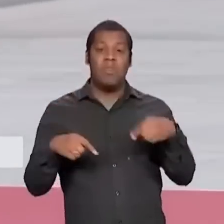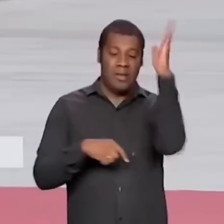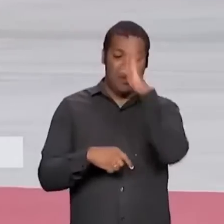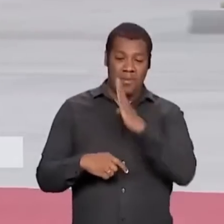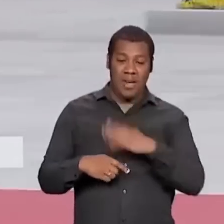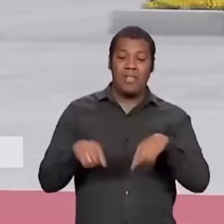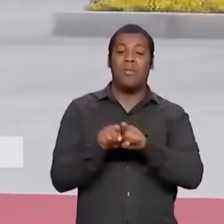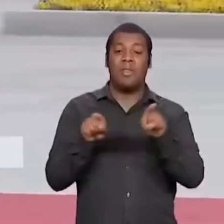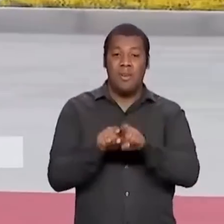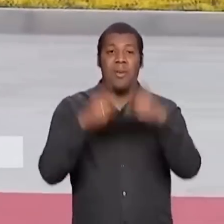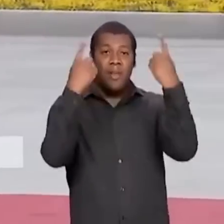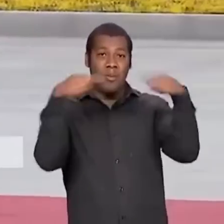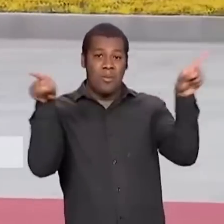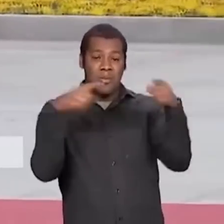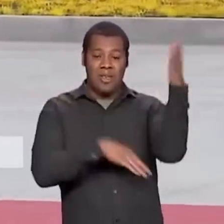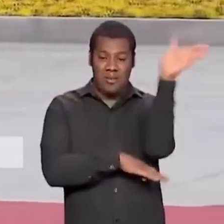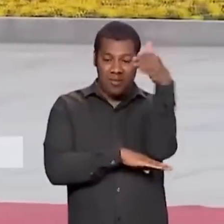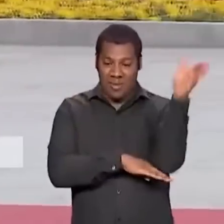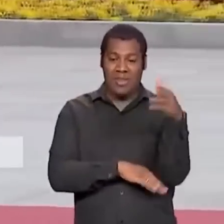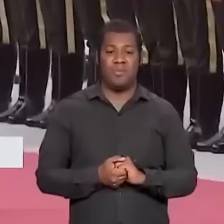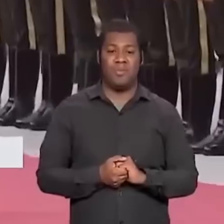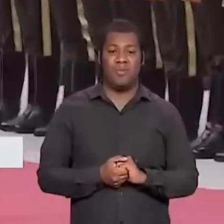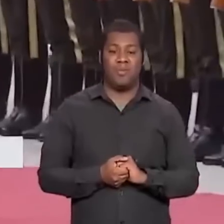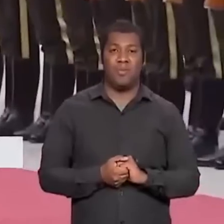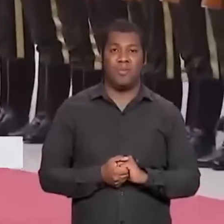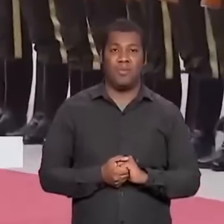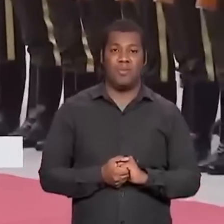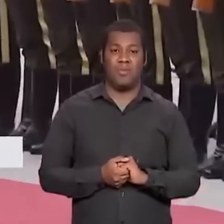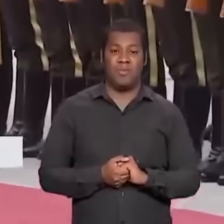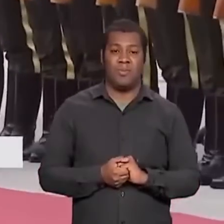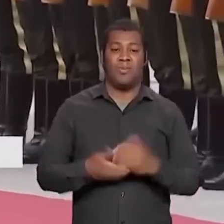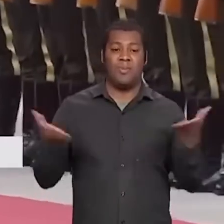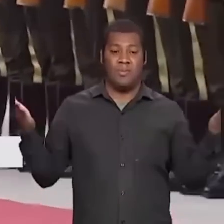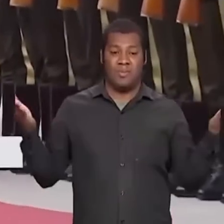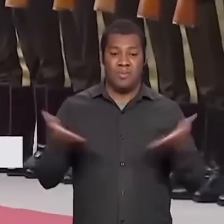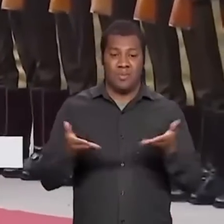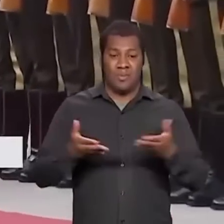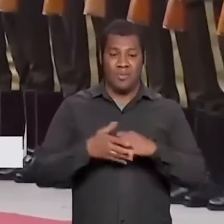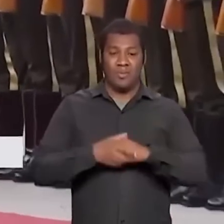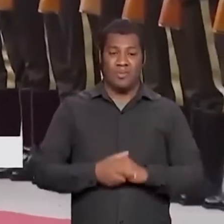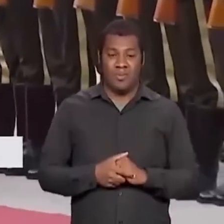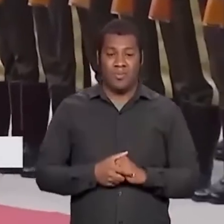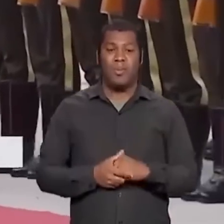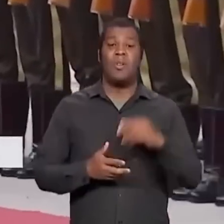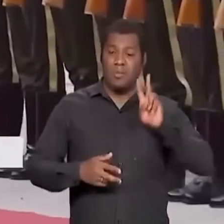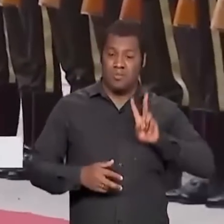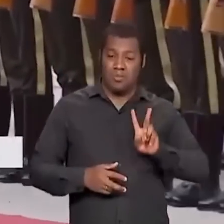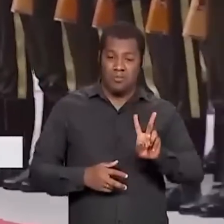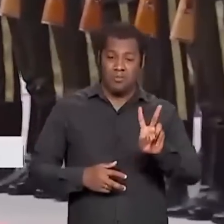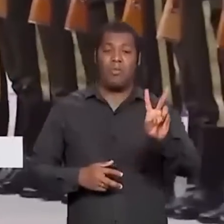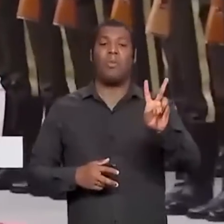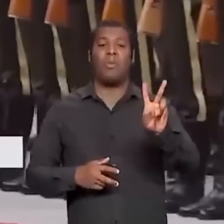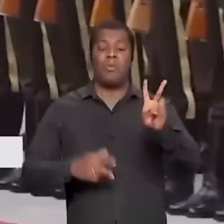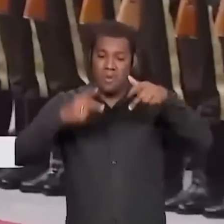se dirigem ao local de honra e dessa cerimônia. Esse é o momento, portanto, da revista As Tropas. Os dois presidentes caminham